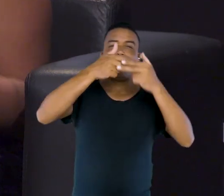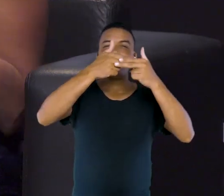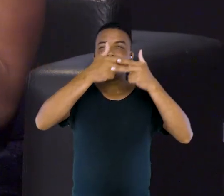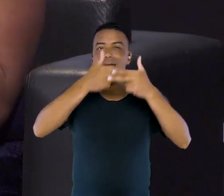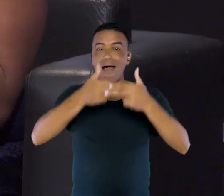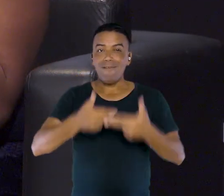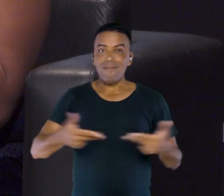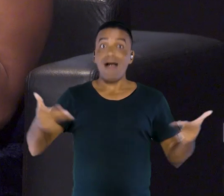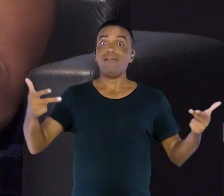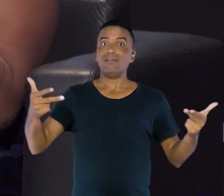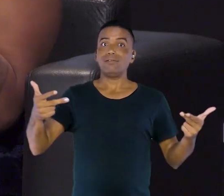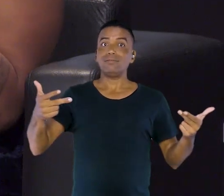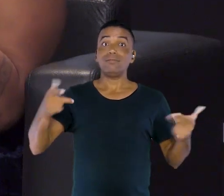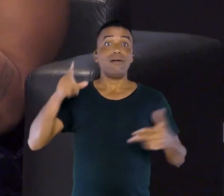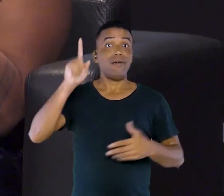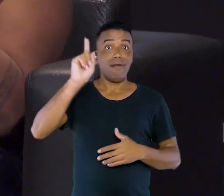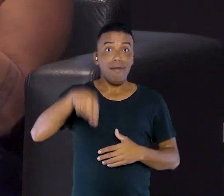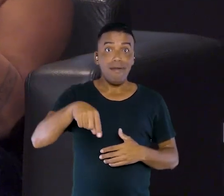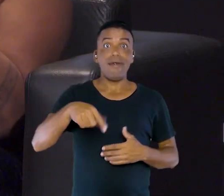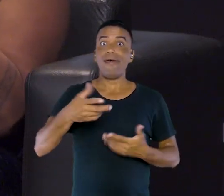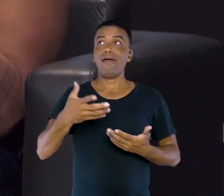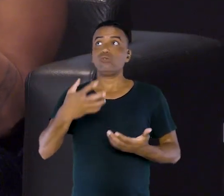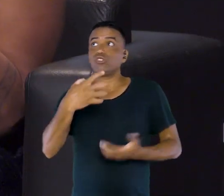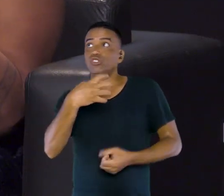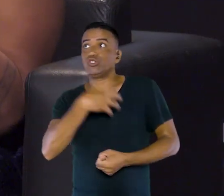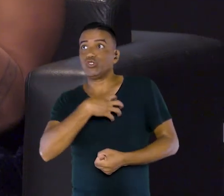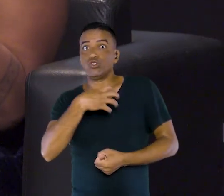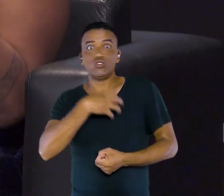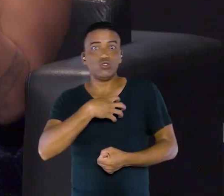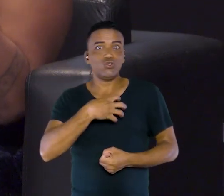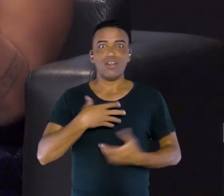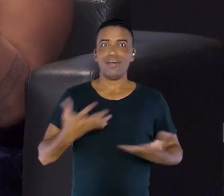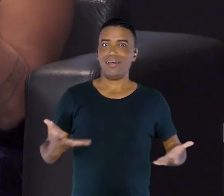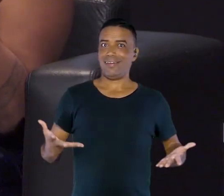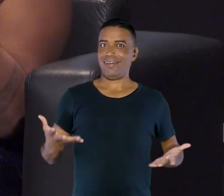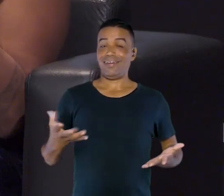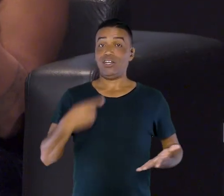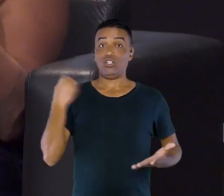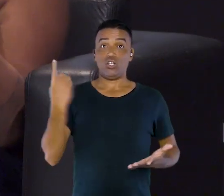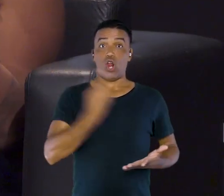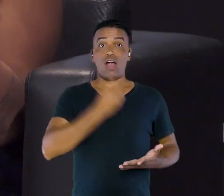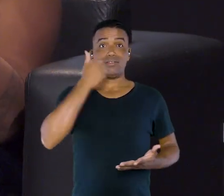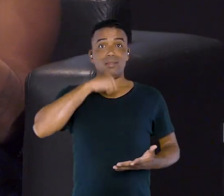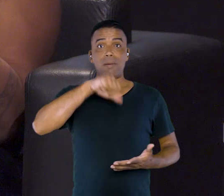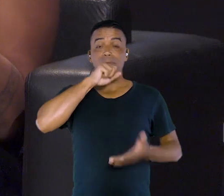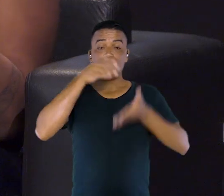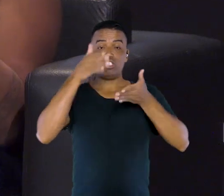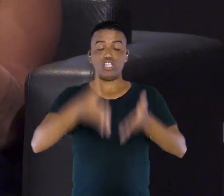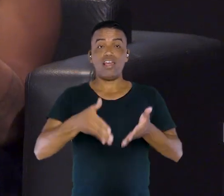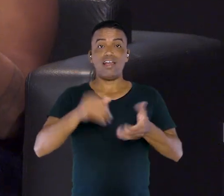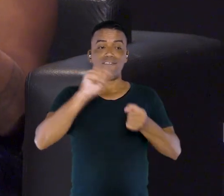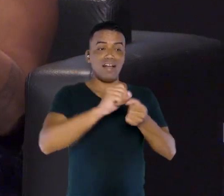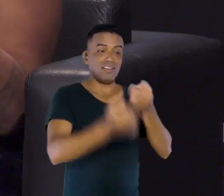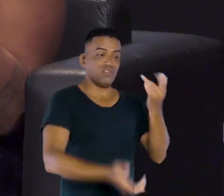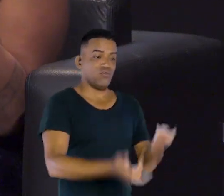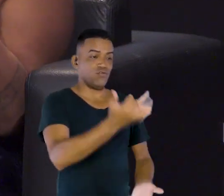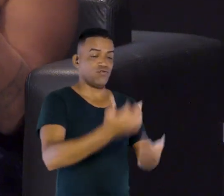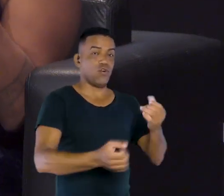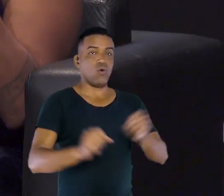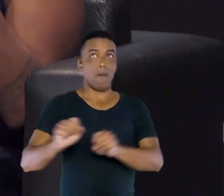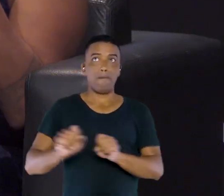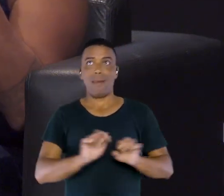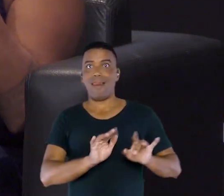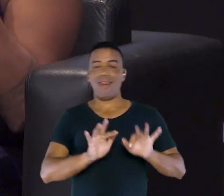bananas. Isso é uma forma de A nossa mãe chega na roça, já faz um fogo, vem